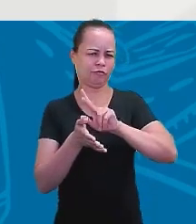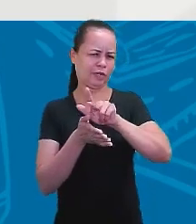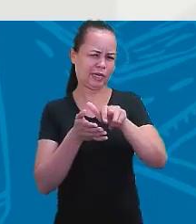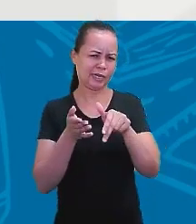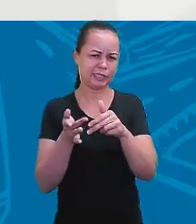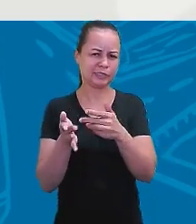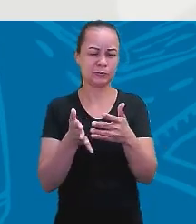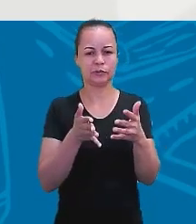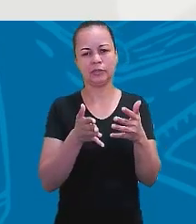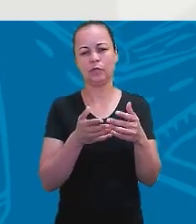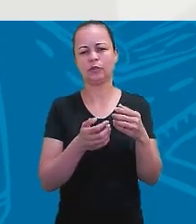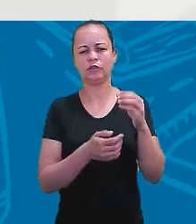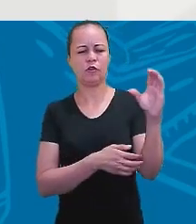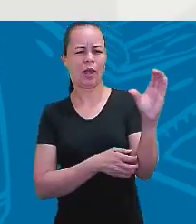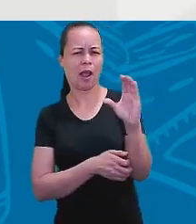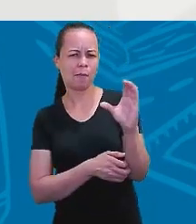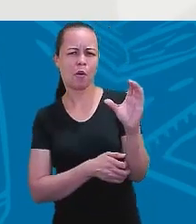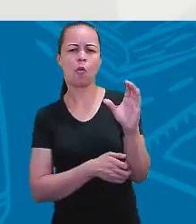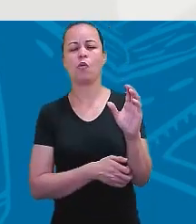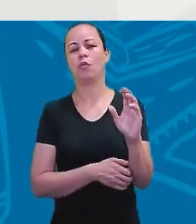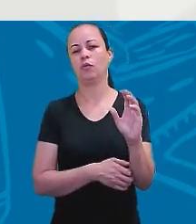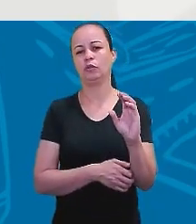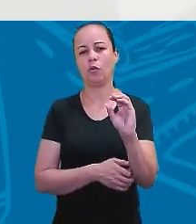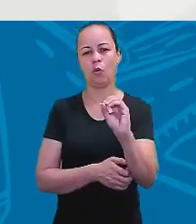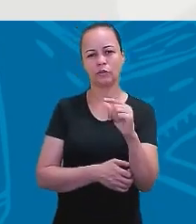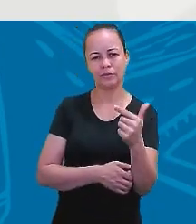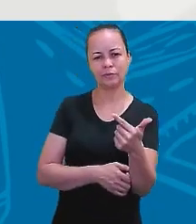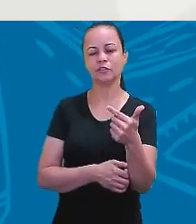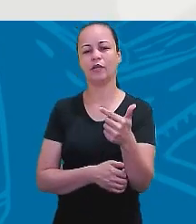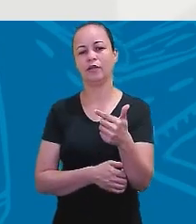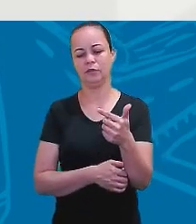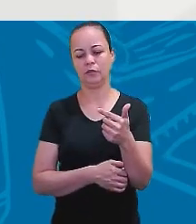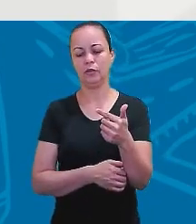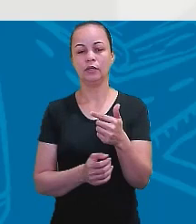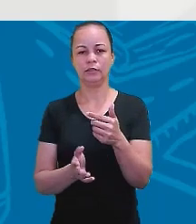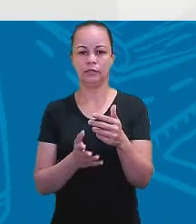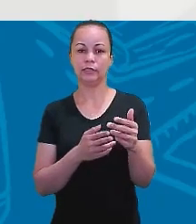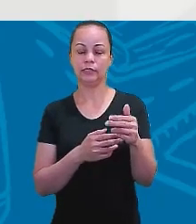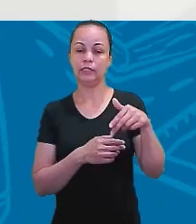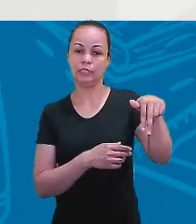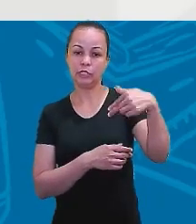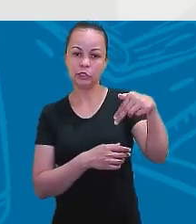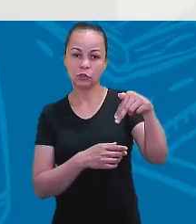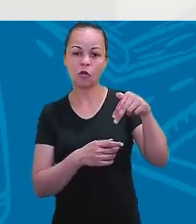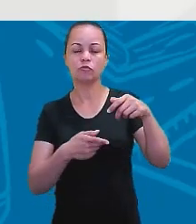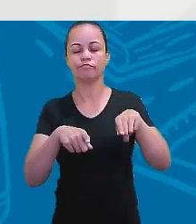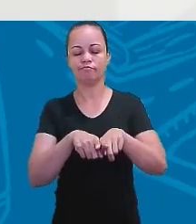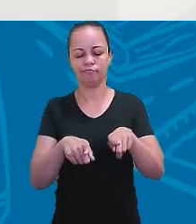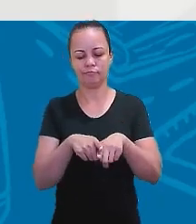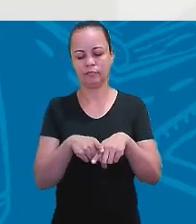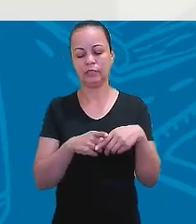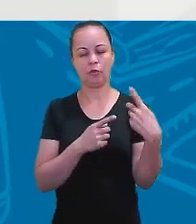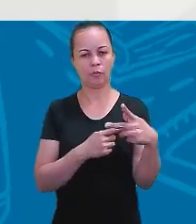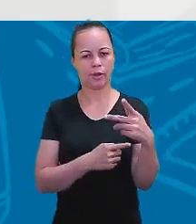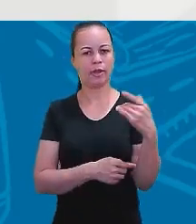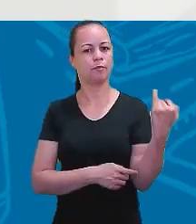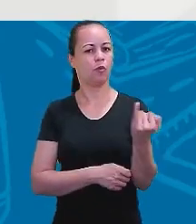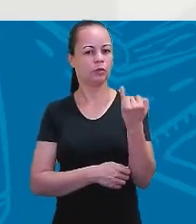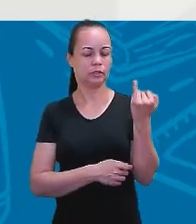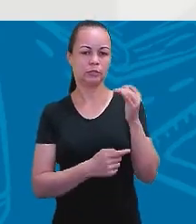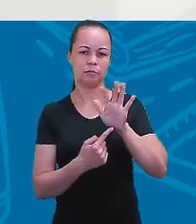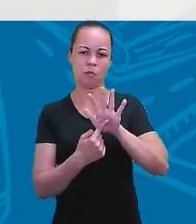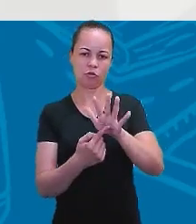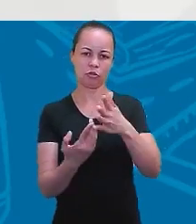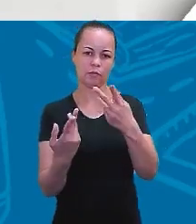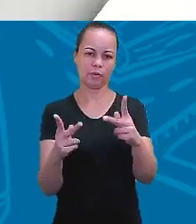carboidrato é pensar em carbono, hidrogênio e oxigênio. No caso da quitina, vai ter essa especificidade que é bom também a gente trazer luz para